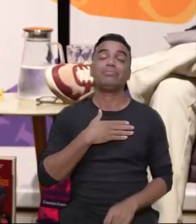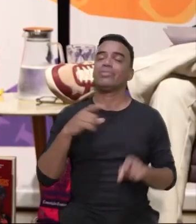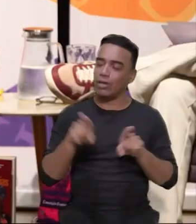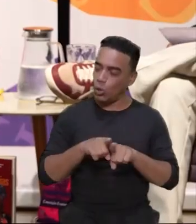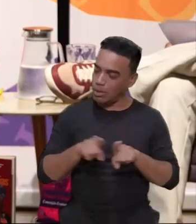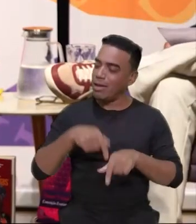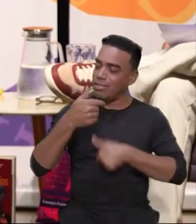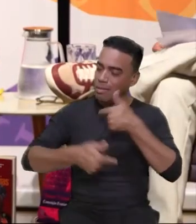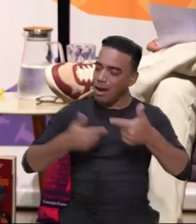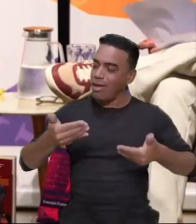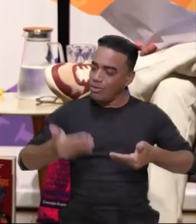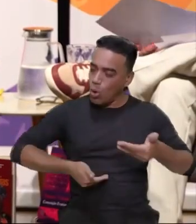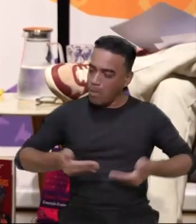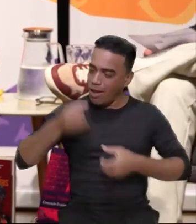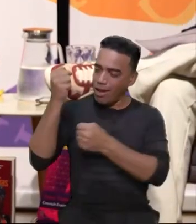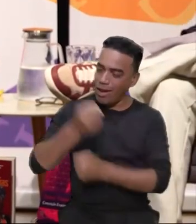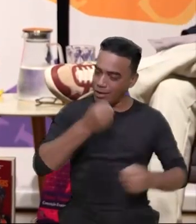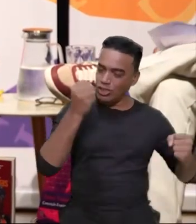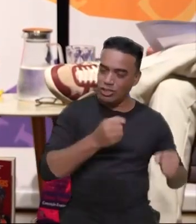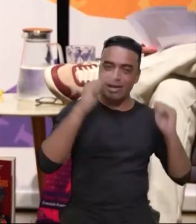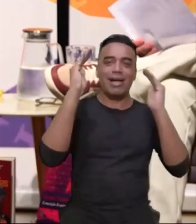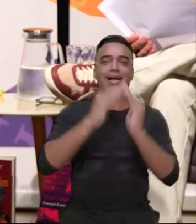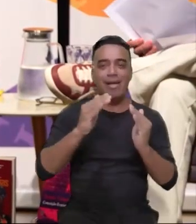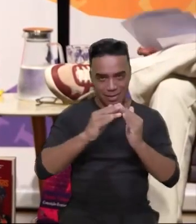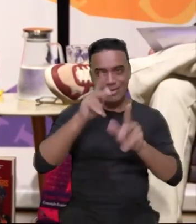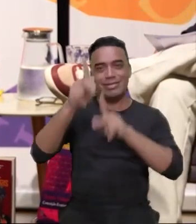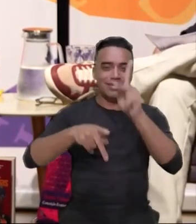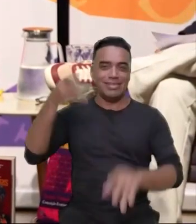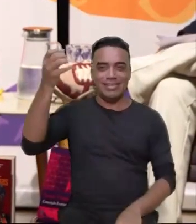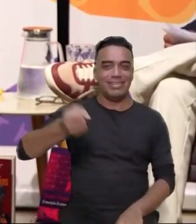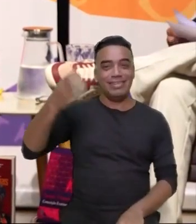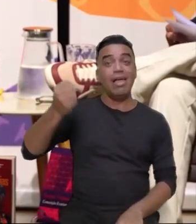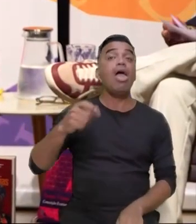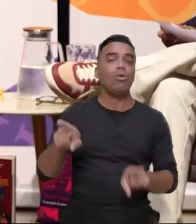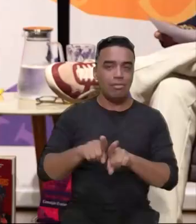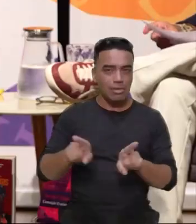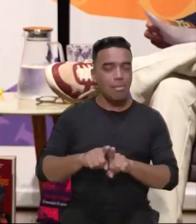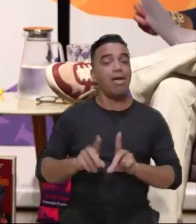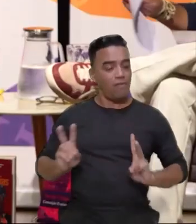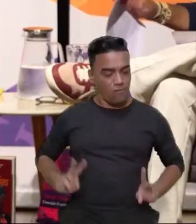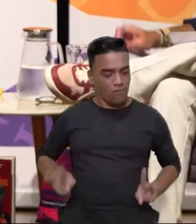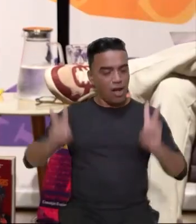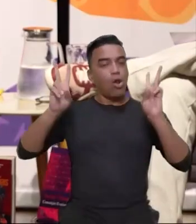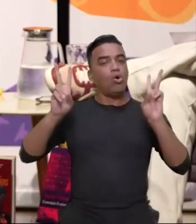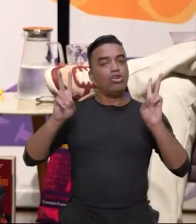fui doméstica. Eu também experimentei o valor do